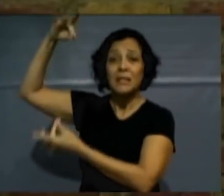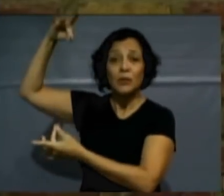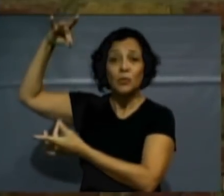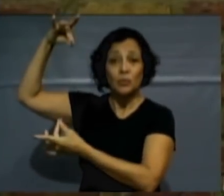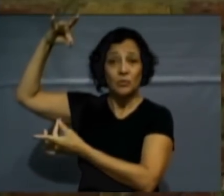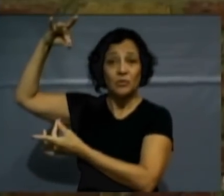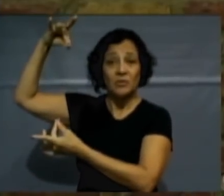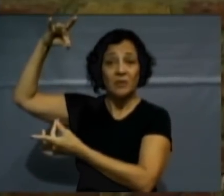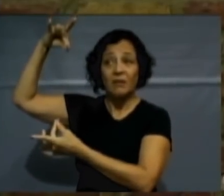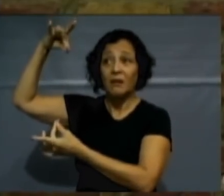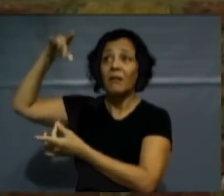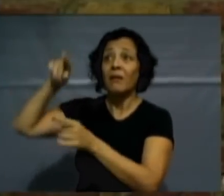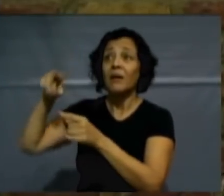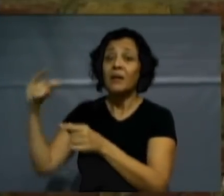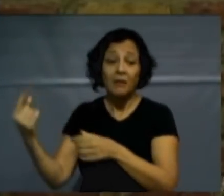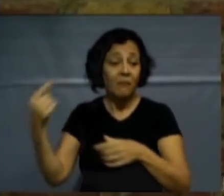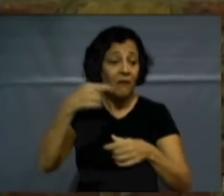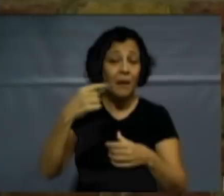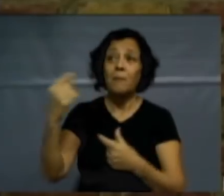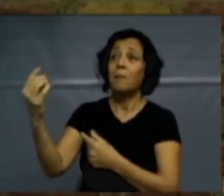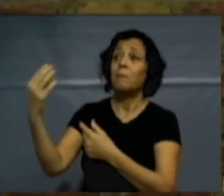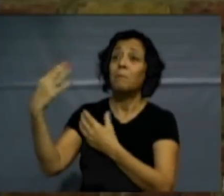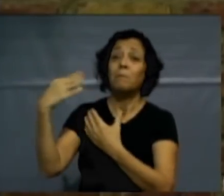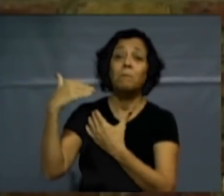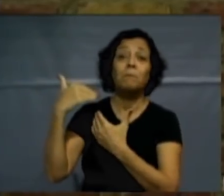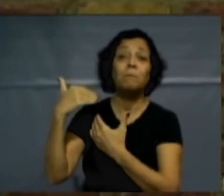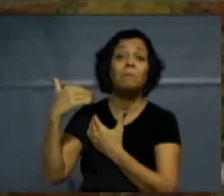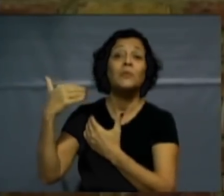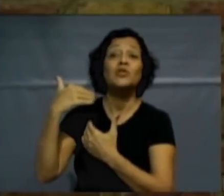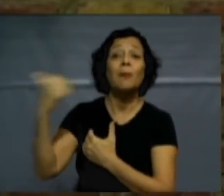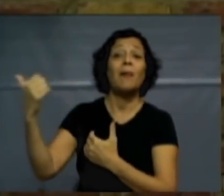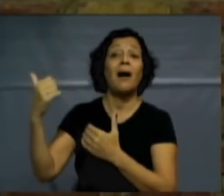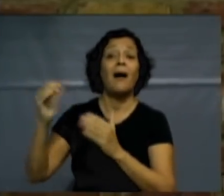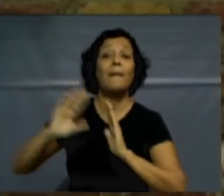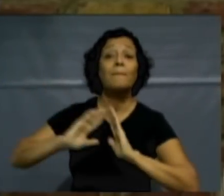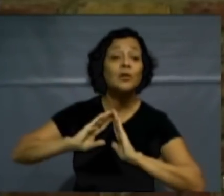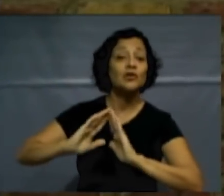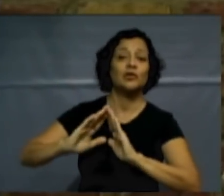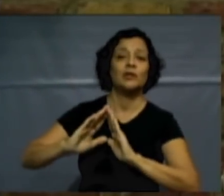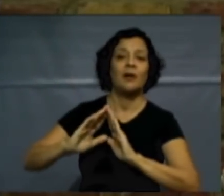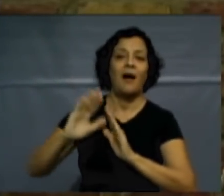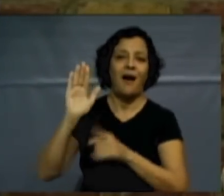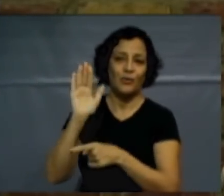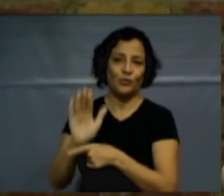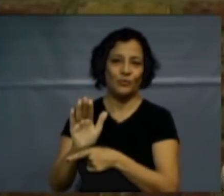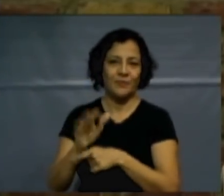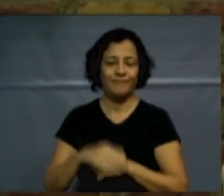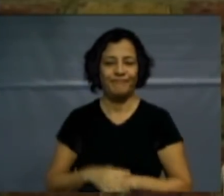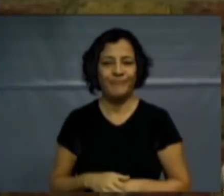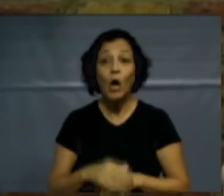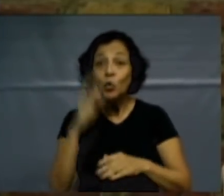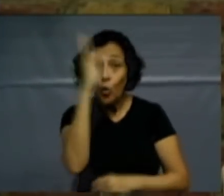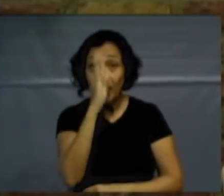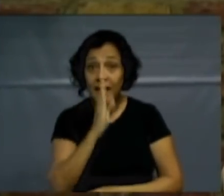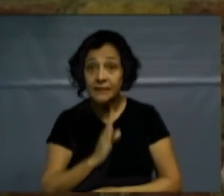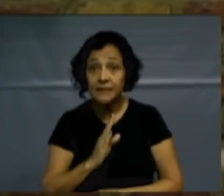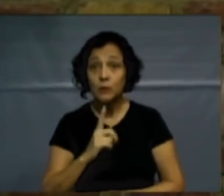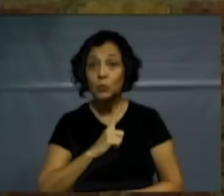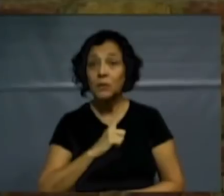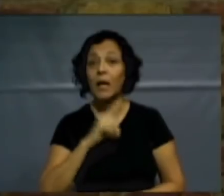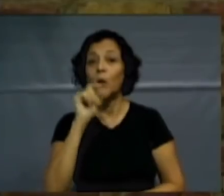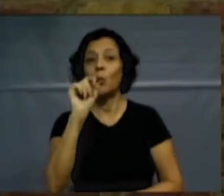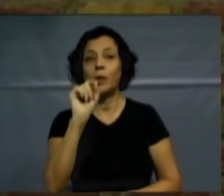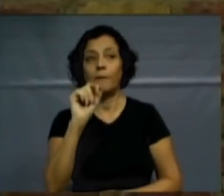O Brasil, mais especificamente, tem 2 dados muito alarmantes. Nós